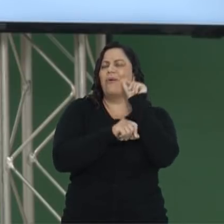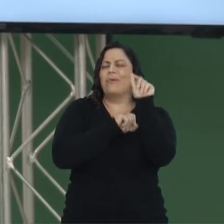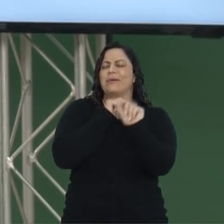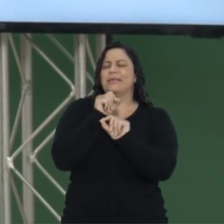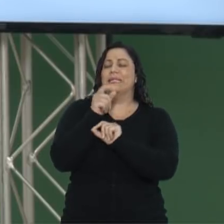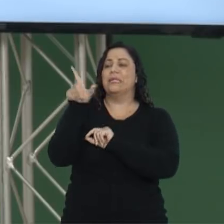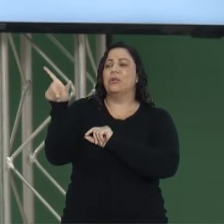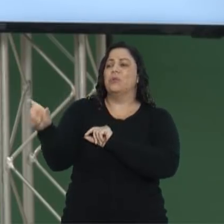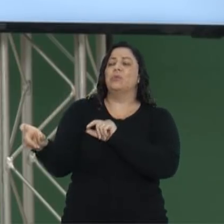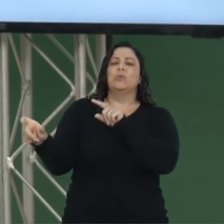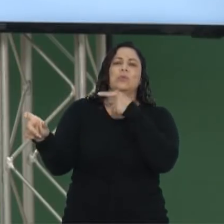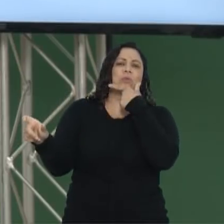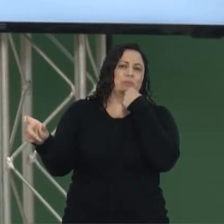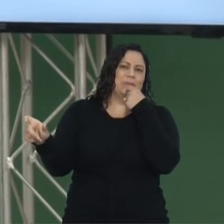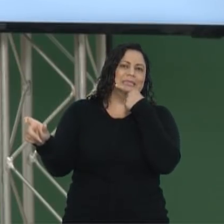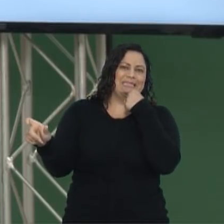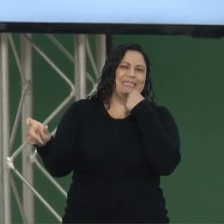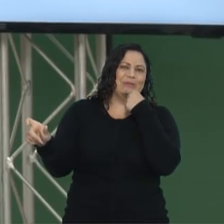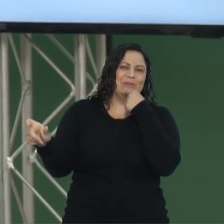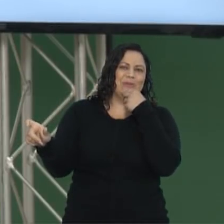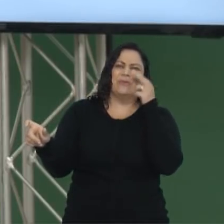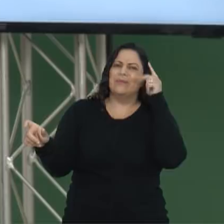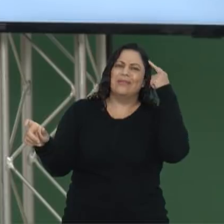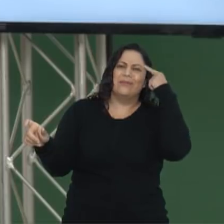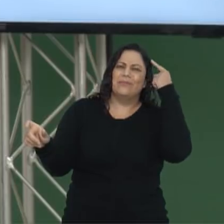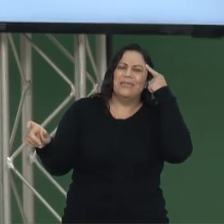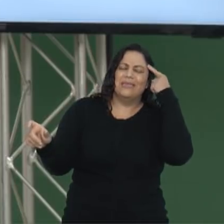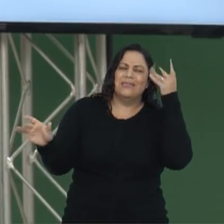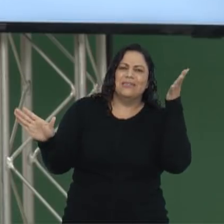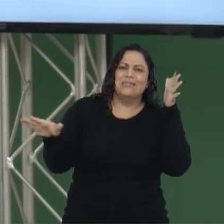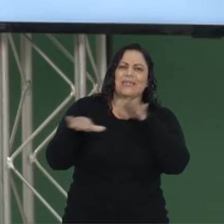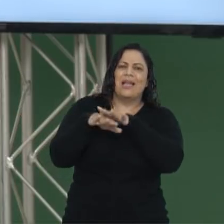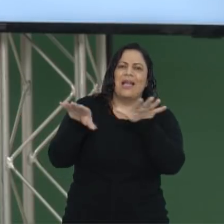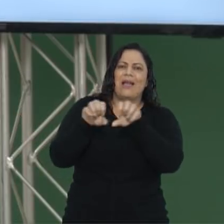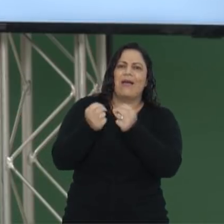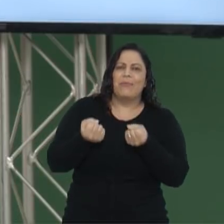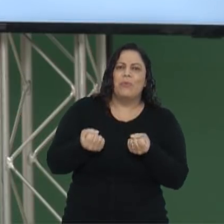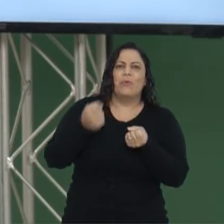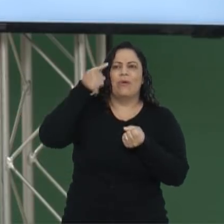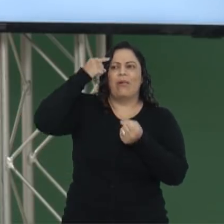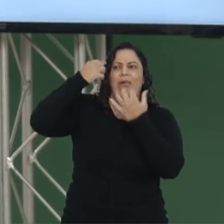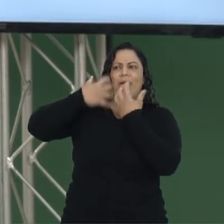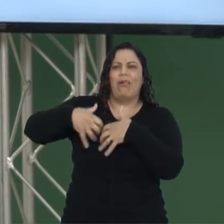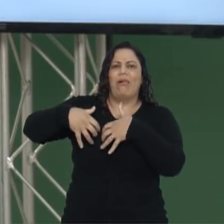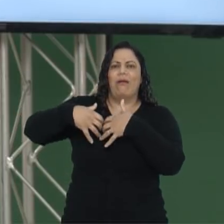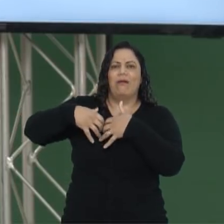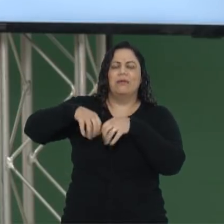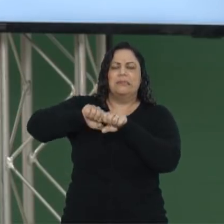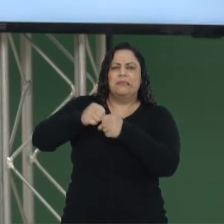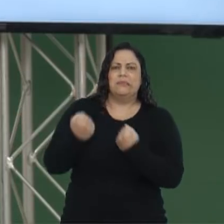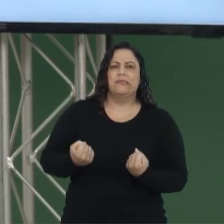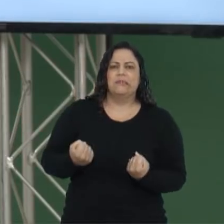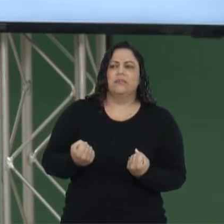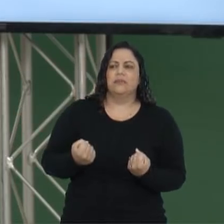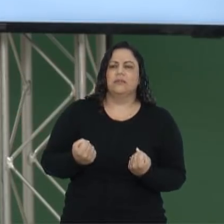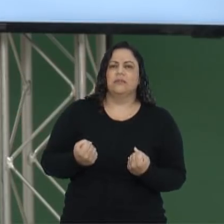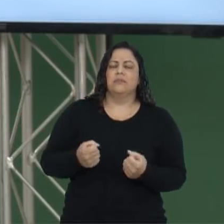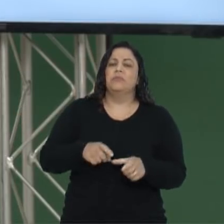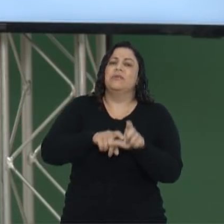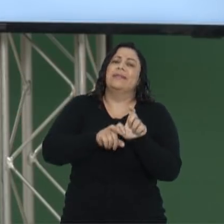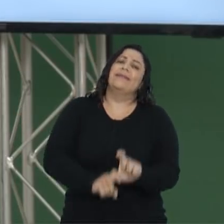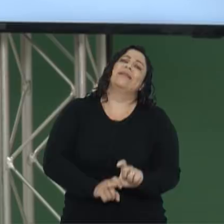menino ficar sem imaginação porque estava dependendo da TV. O que significa? Que esse menino não